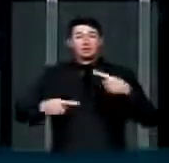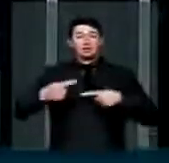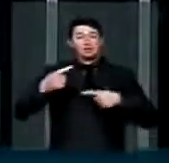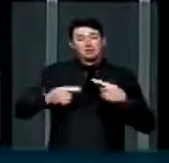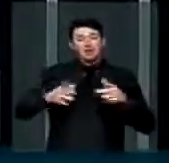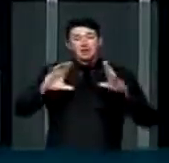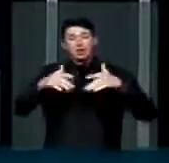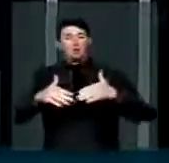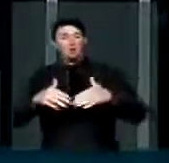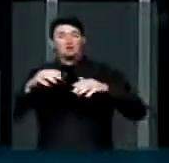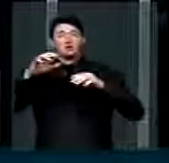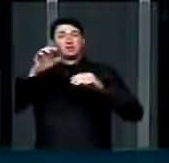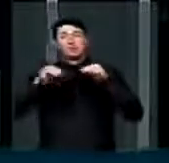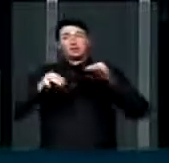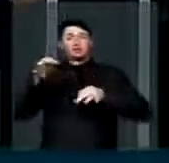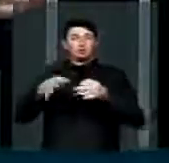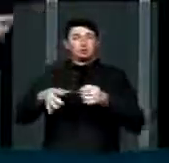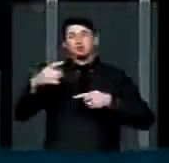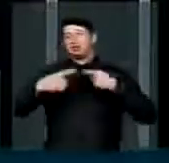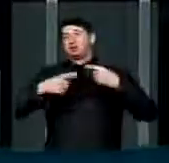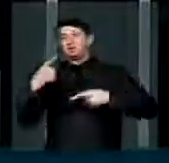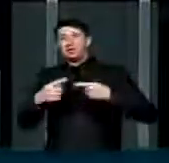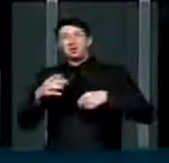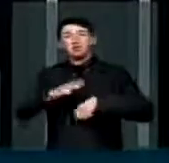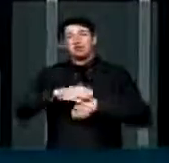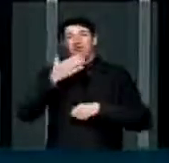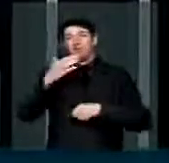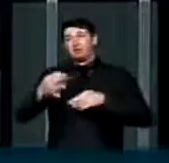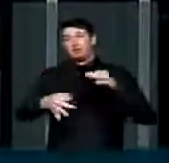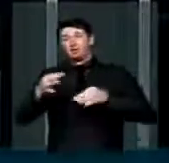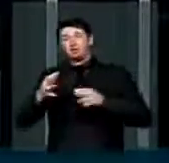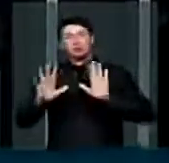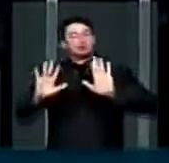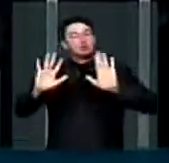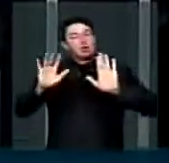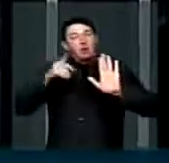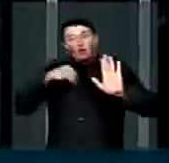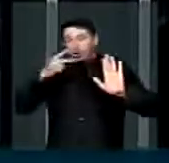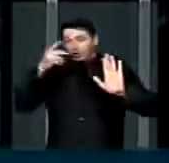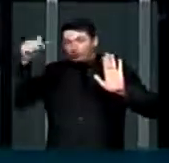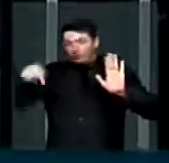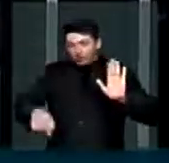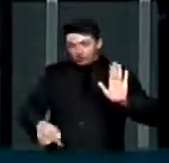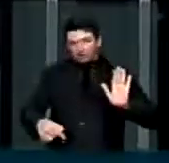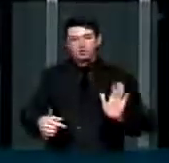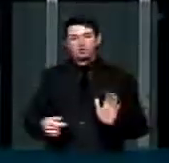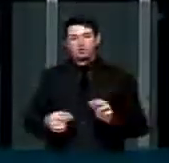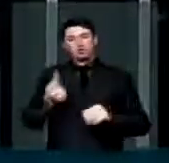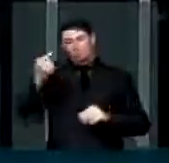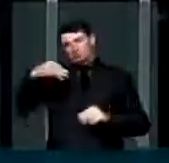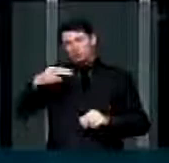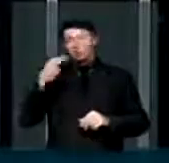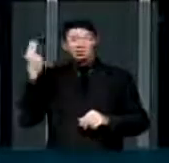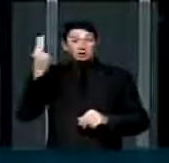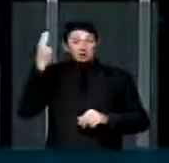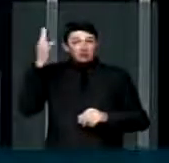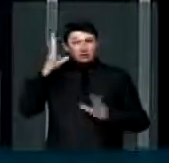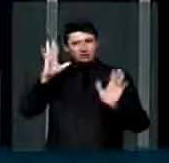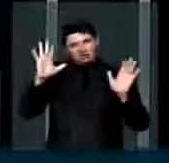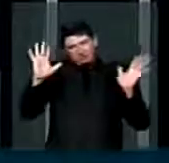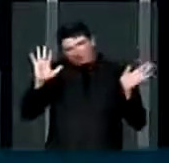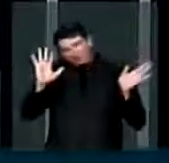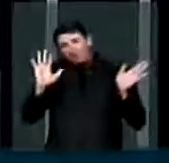na Comissão de Constituição e Justiça, do debate mais jurídico. Então eu queria aqui, evidente que em um minuto não dará